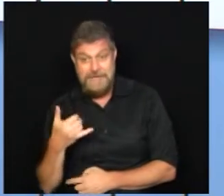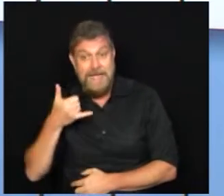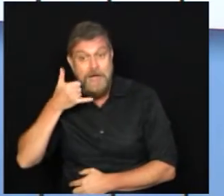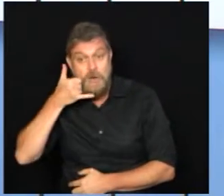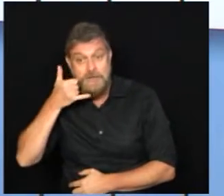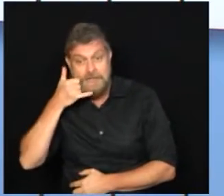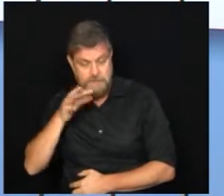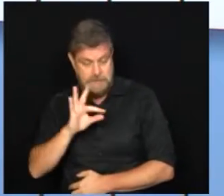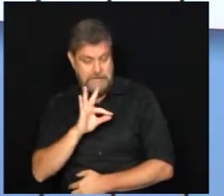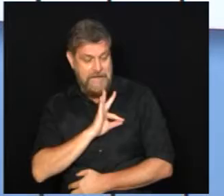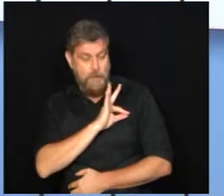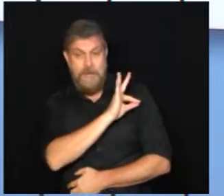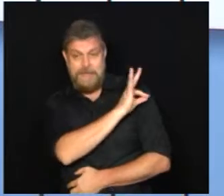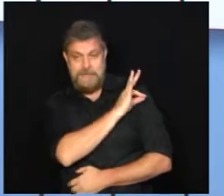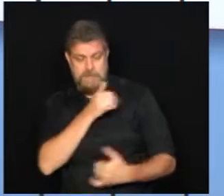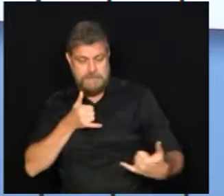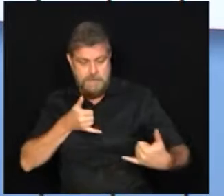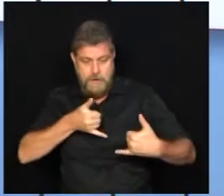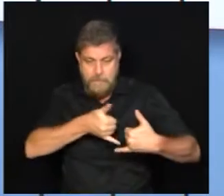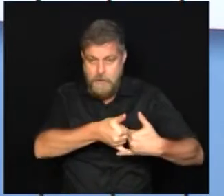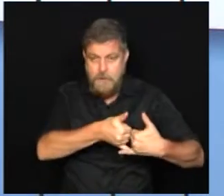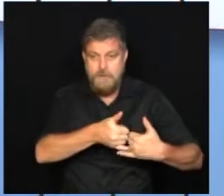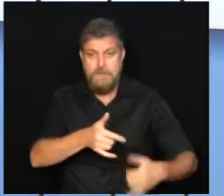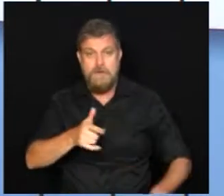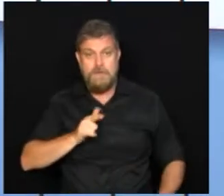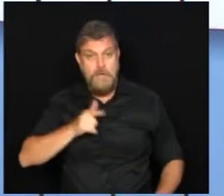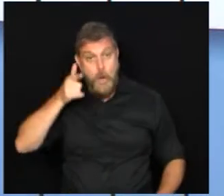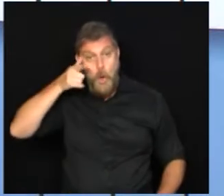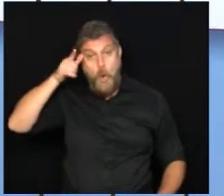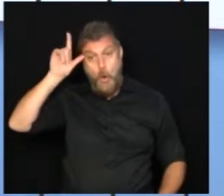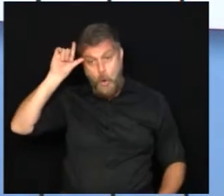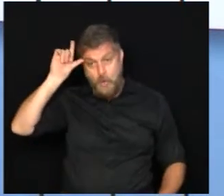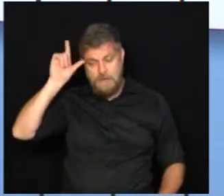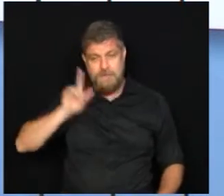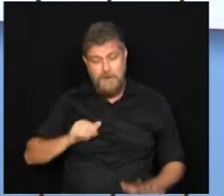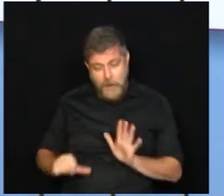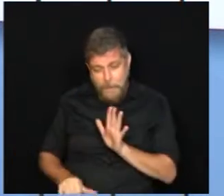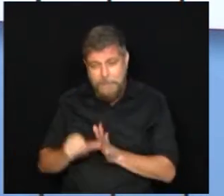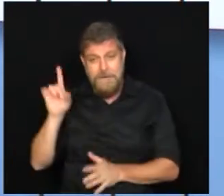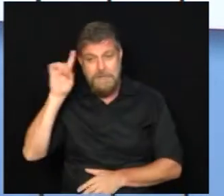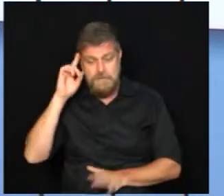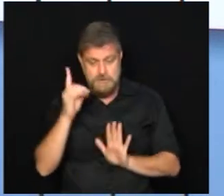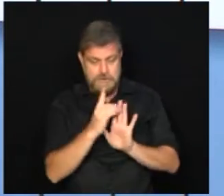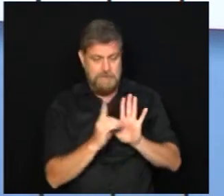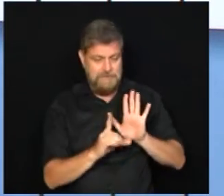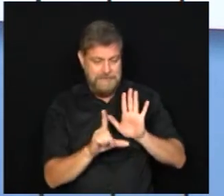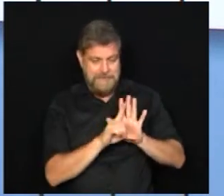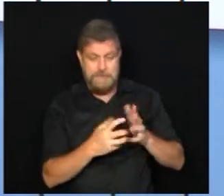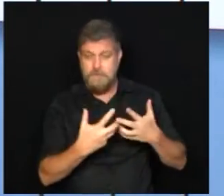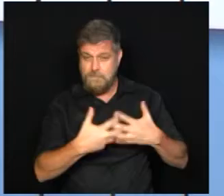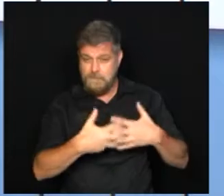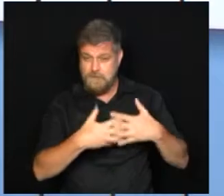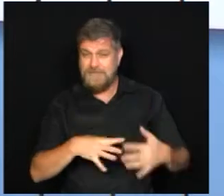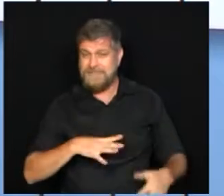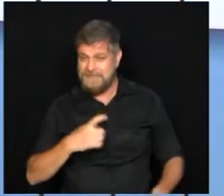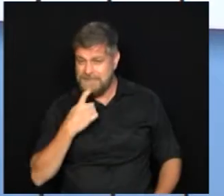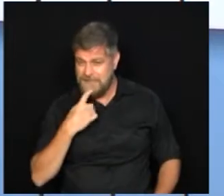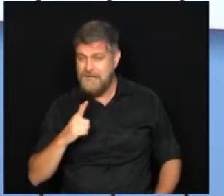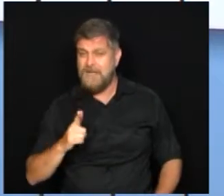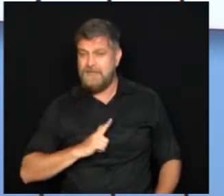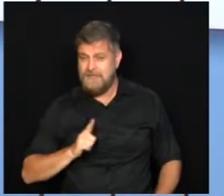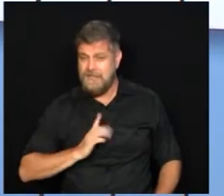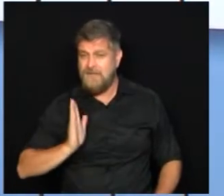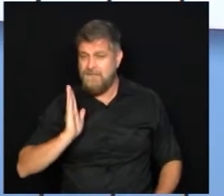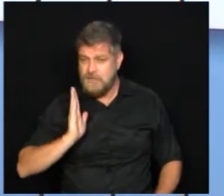telefone da guarda municipal que inclusive ontem que foi o primeiro dia do Decreto aqui em Campinas nós já tivemos